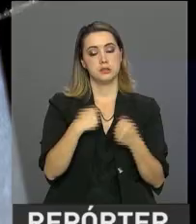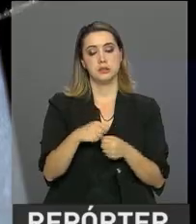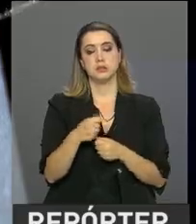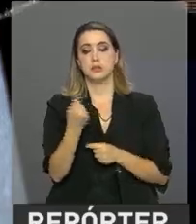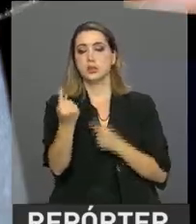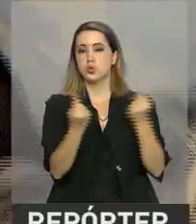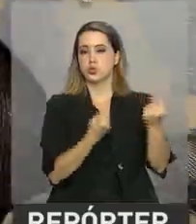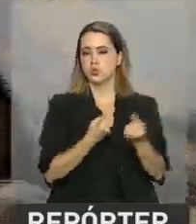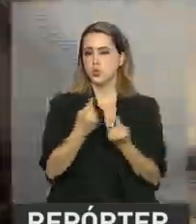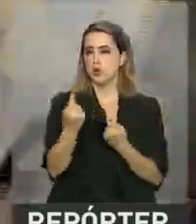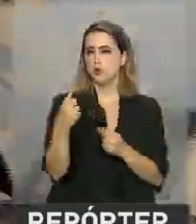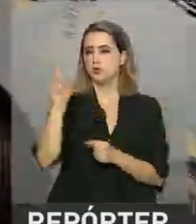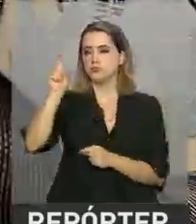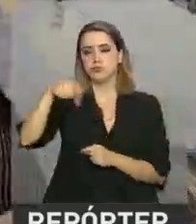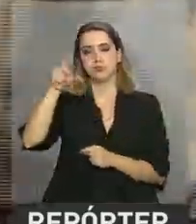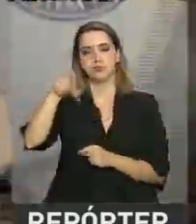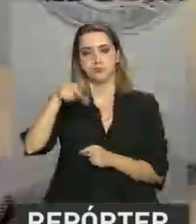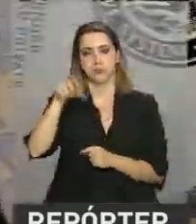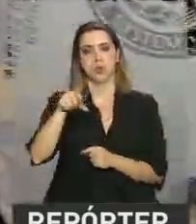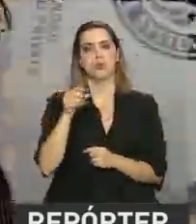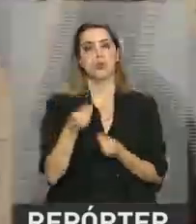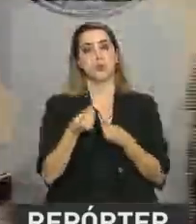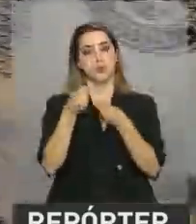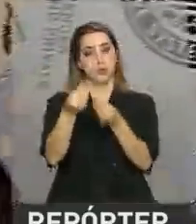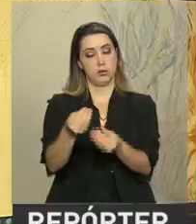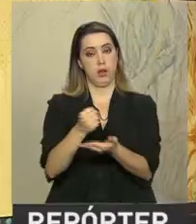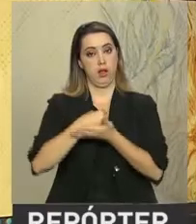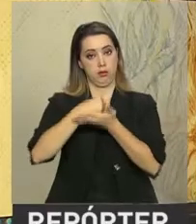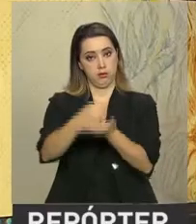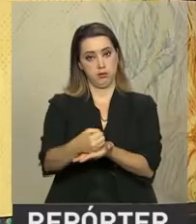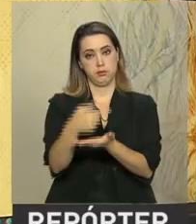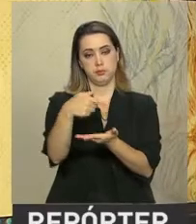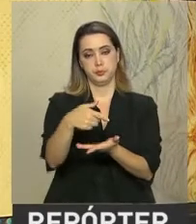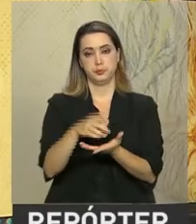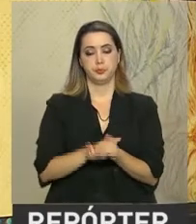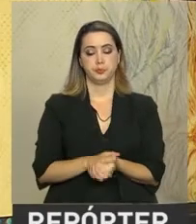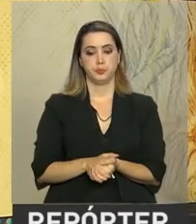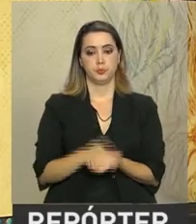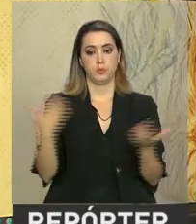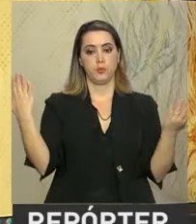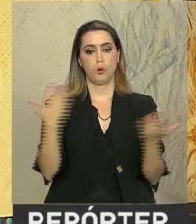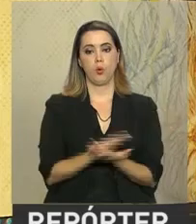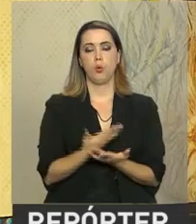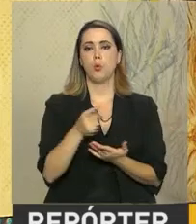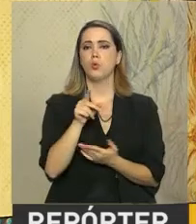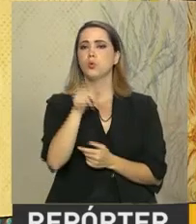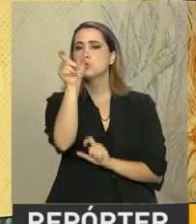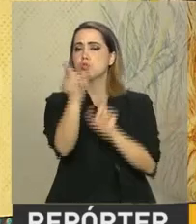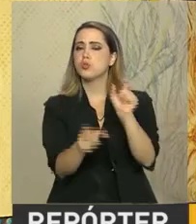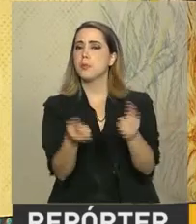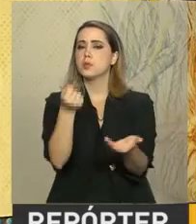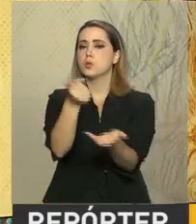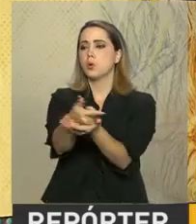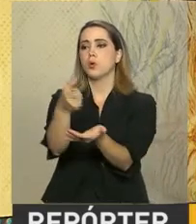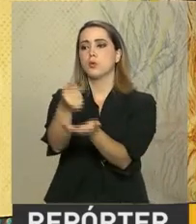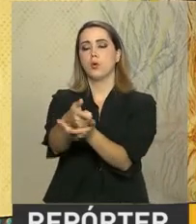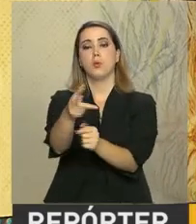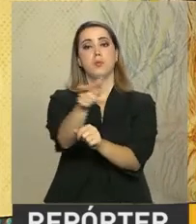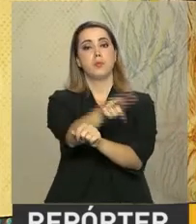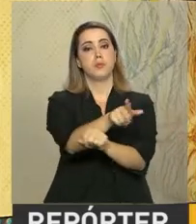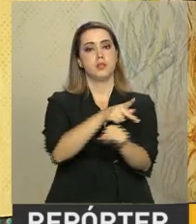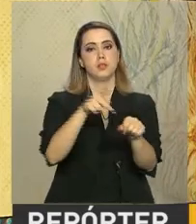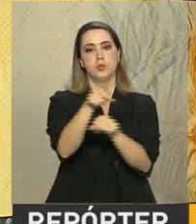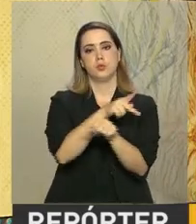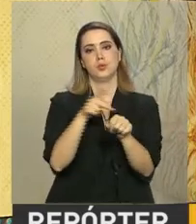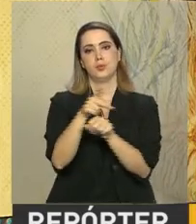operadoras de cartão, que não são obrigadas a fornecer o serviço. Hoje, quando é feita uma compra no exterior, o valor a ser pago em